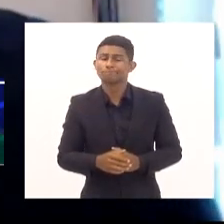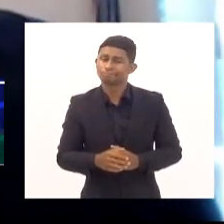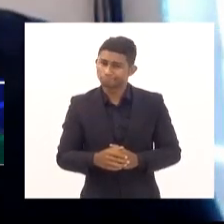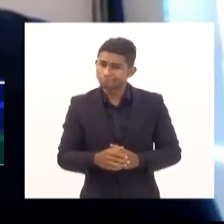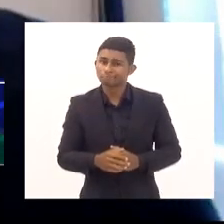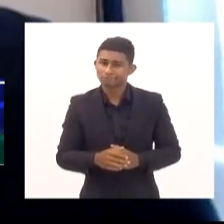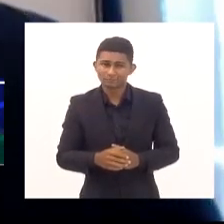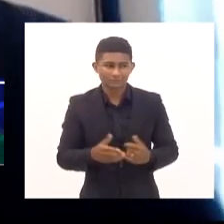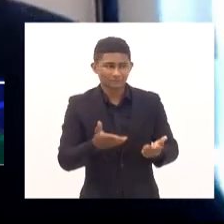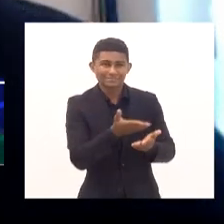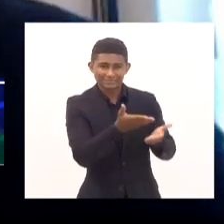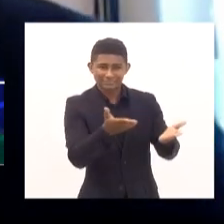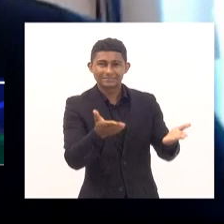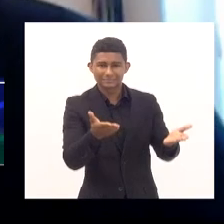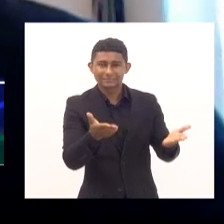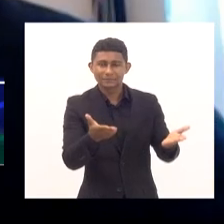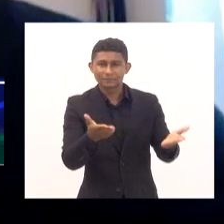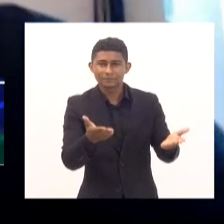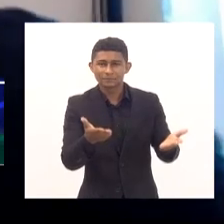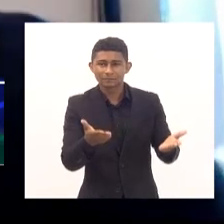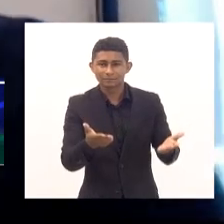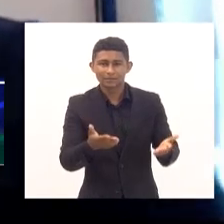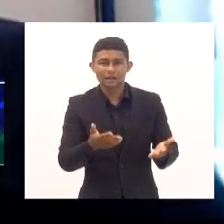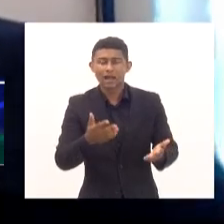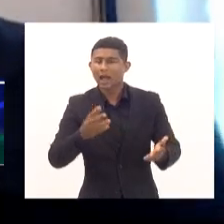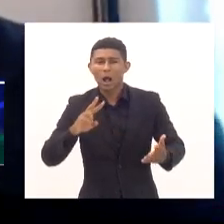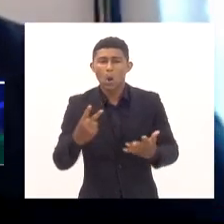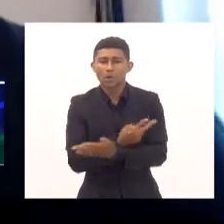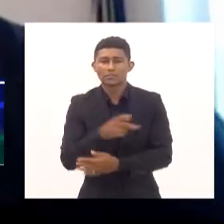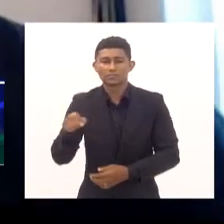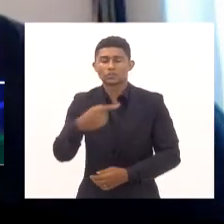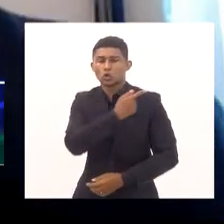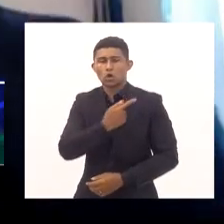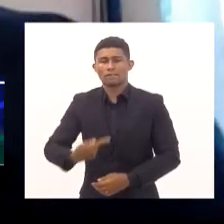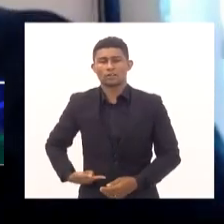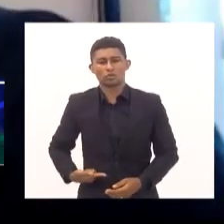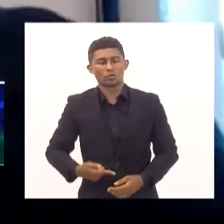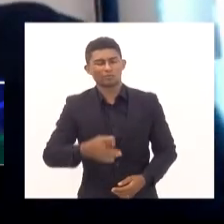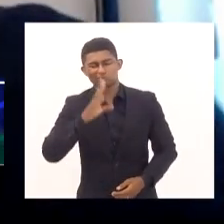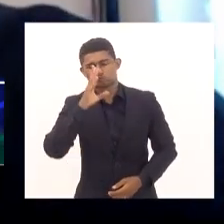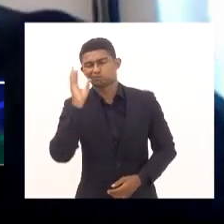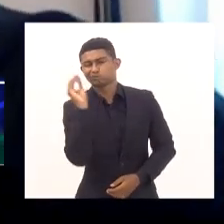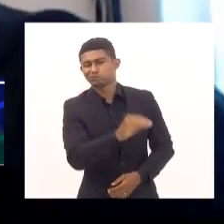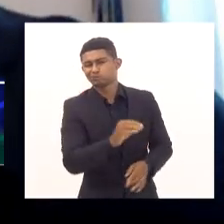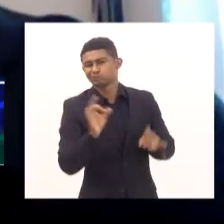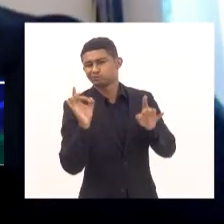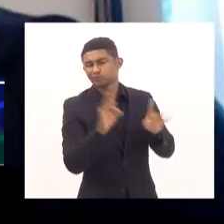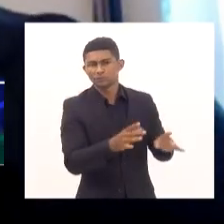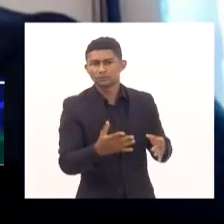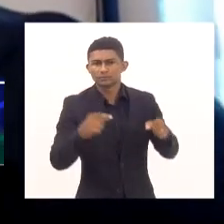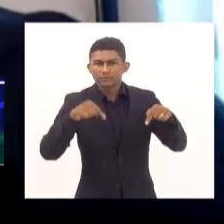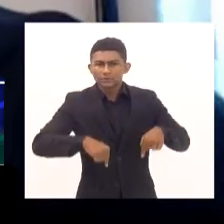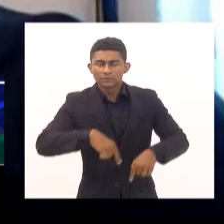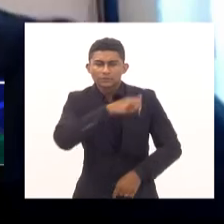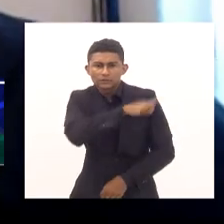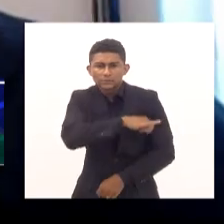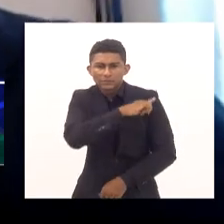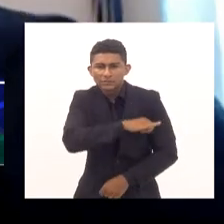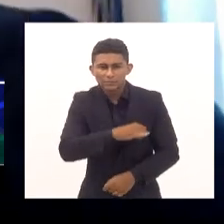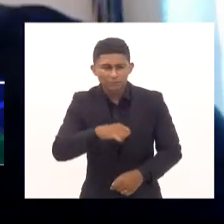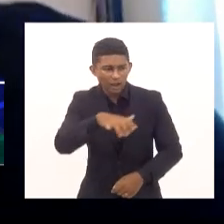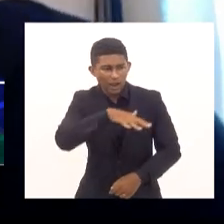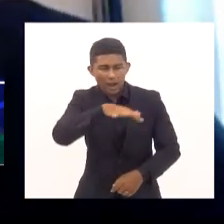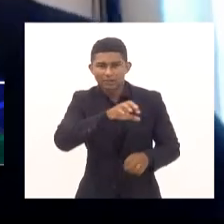classificações das carreiras que vêm sendo solenemente ignoradas pelo governo Cláudio Castro. O que está se fazendo com a educação do Estado do Rio de Janeiro é um